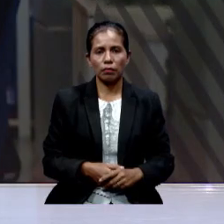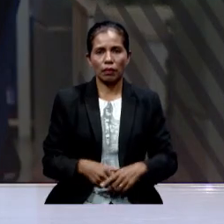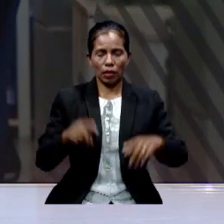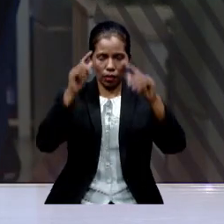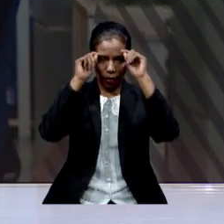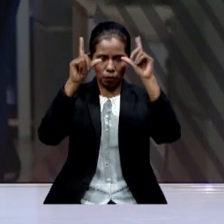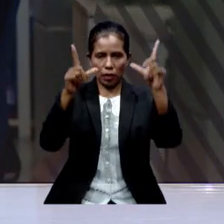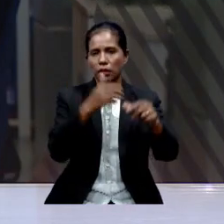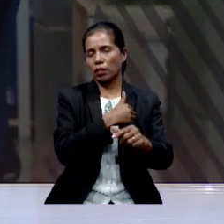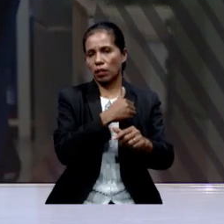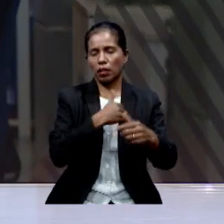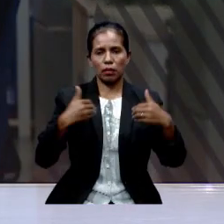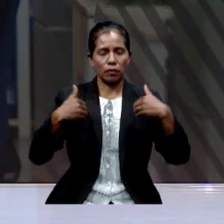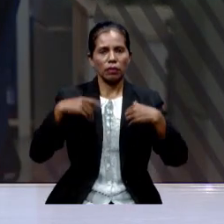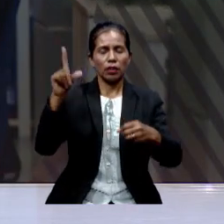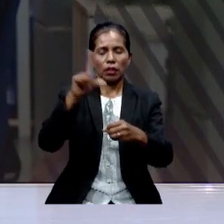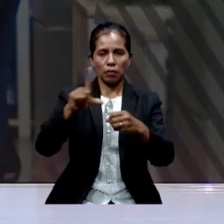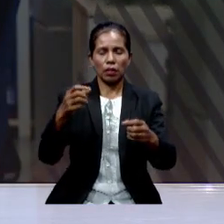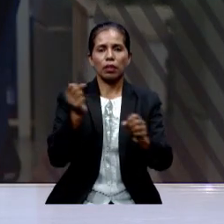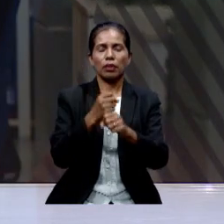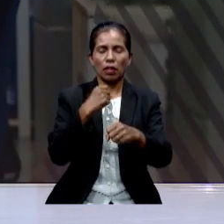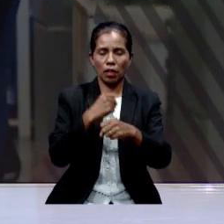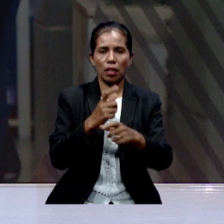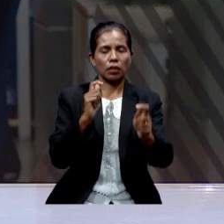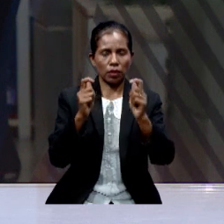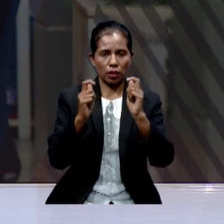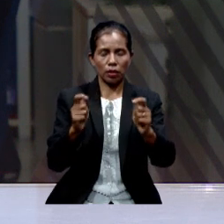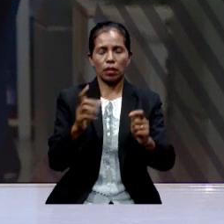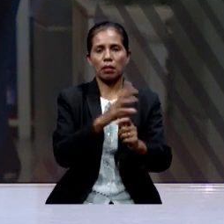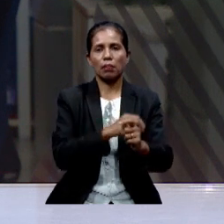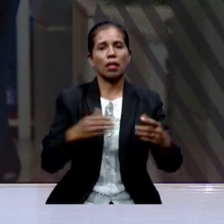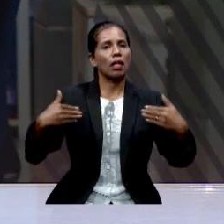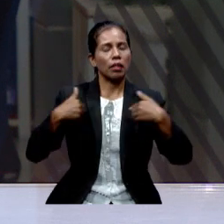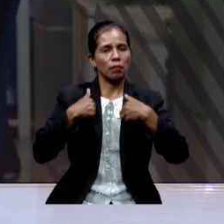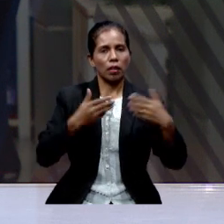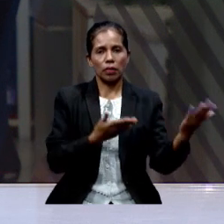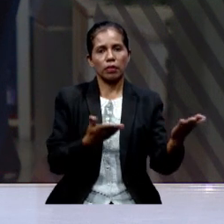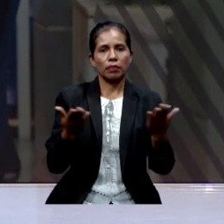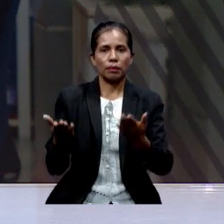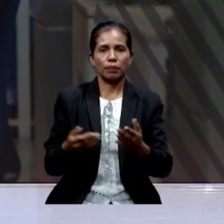Timor-Leste sedang ia laboratório hodi hal teste banimal importado.